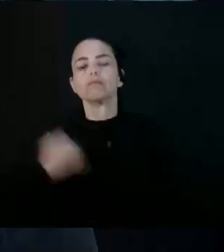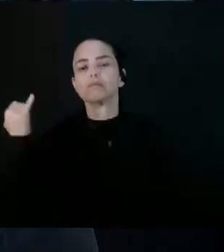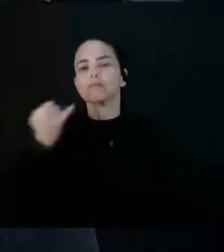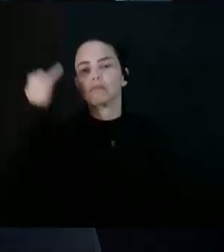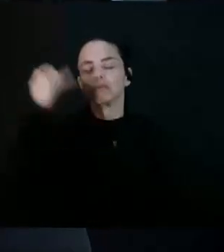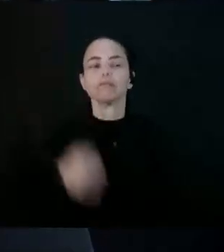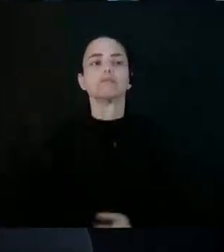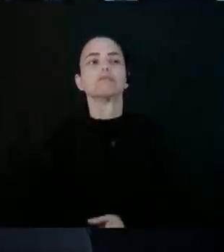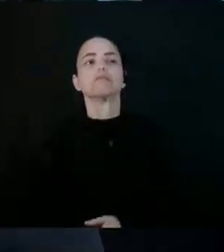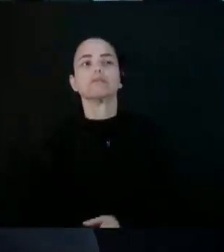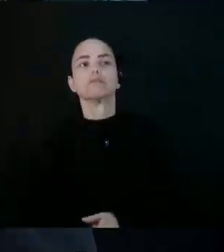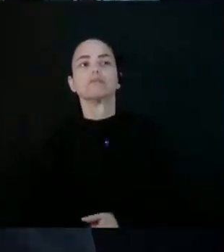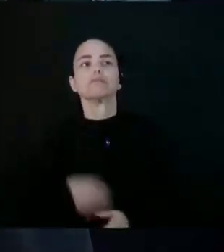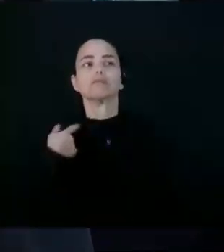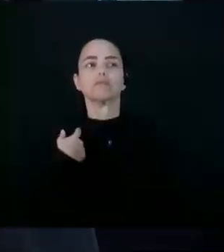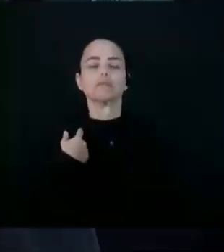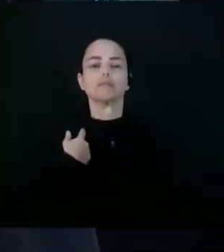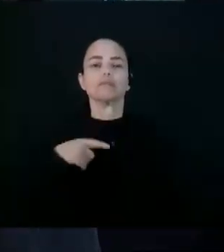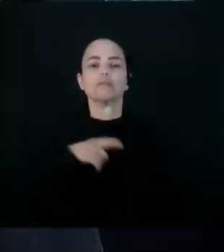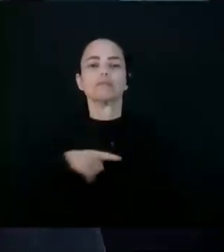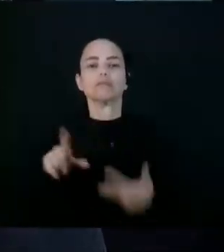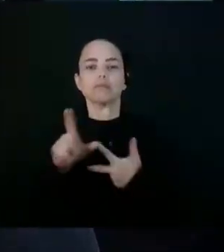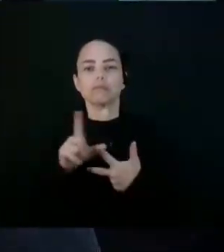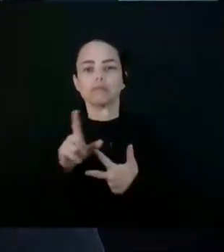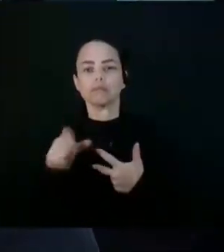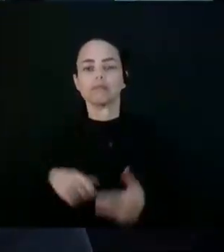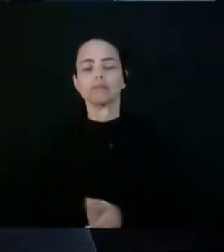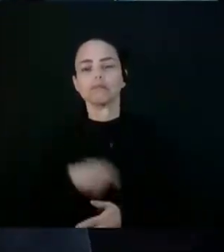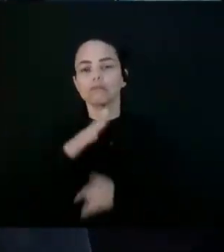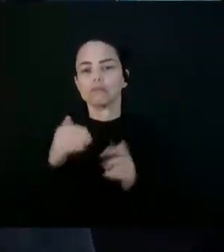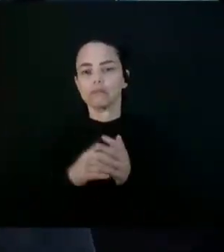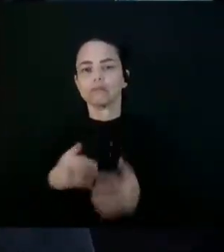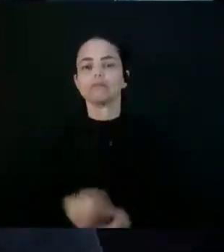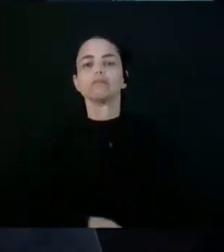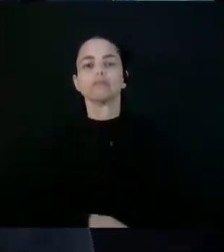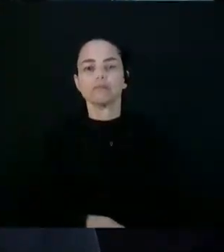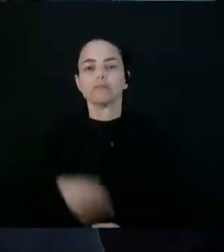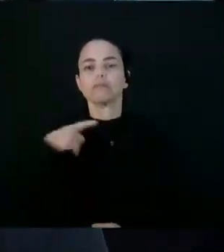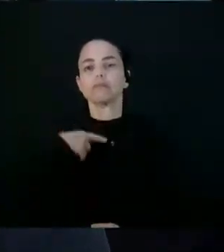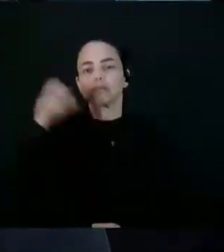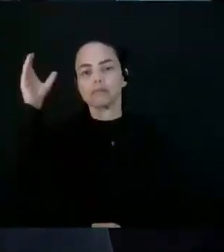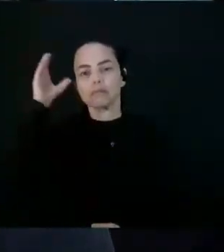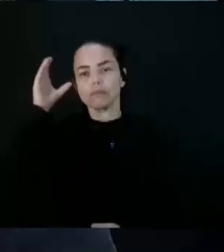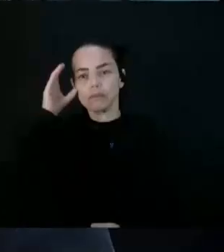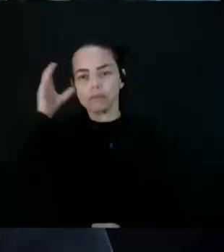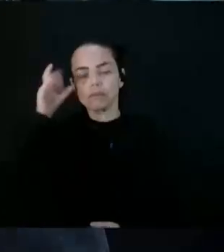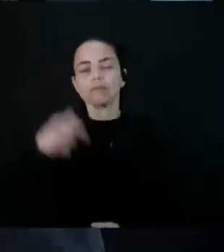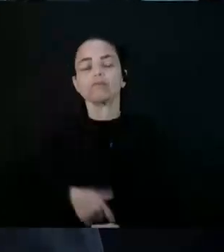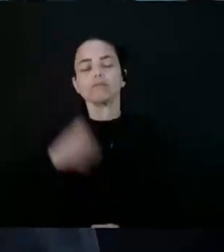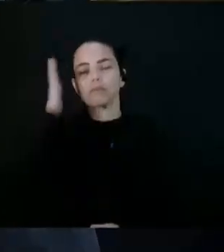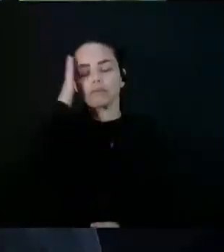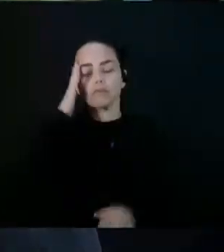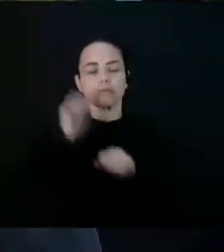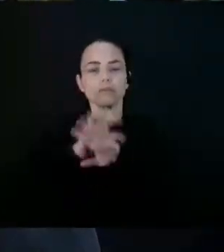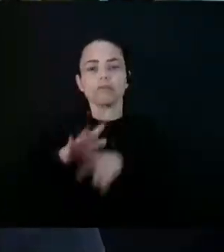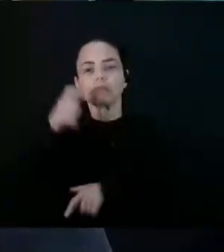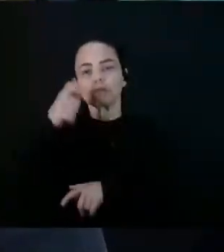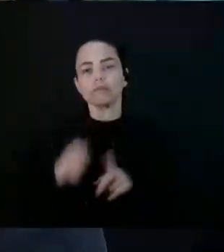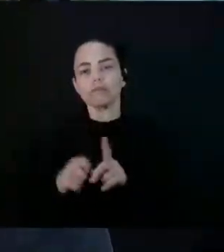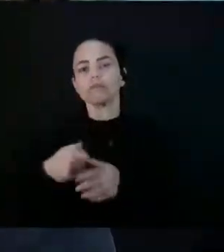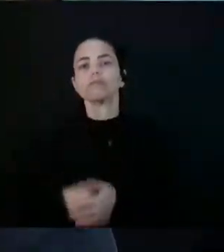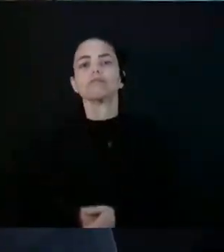questão do legislativo como um todo, para eles terem consciência de quem são, né? E uma coisa que eu sempre falo,